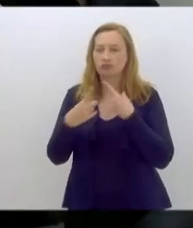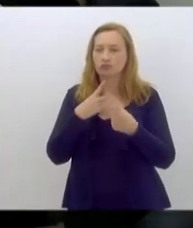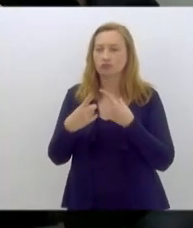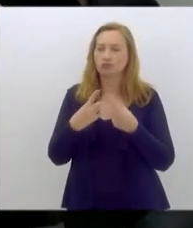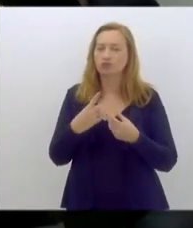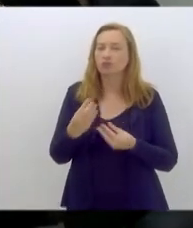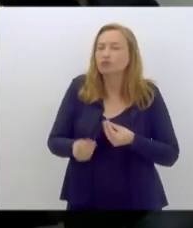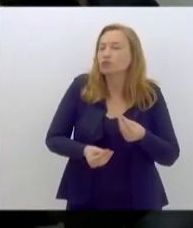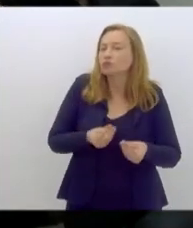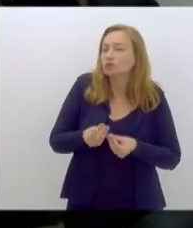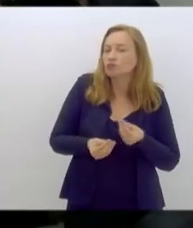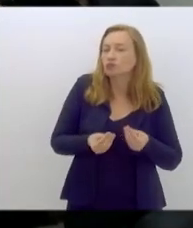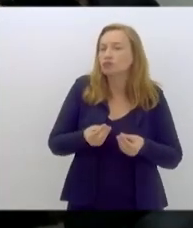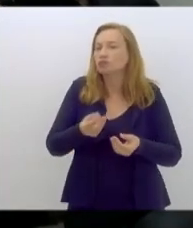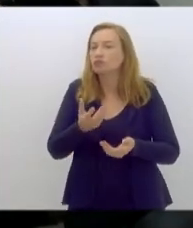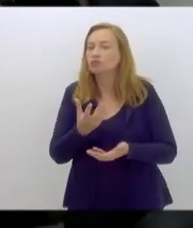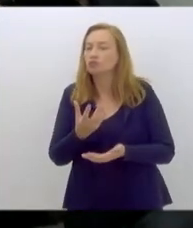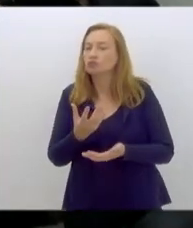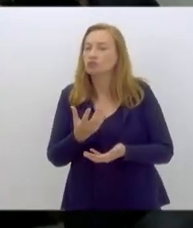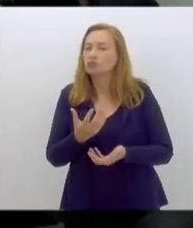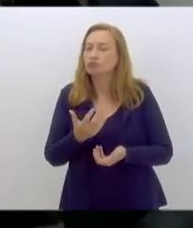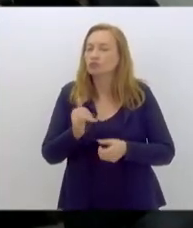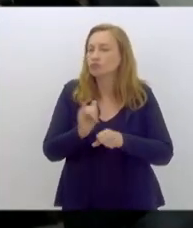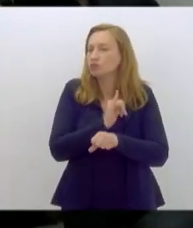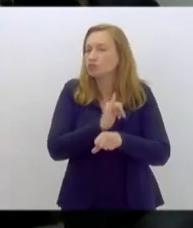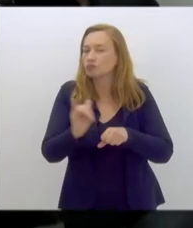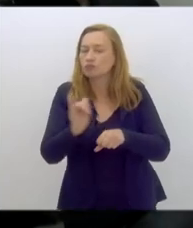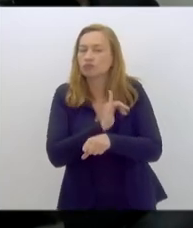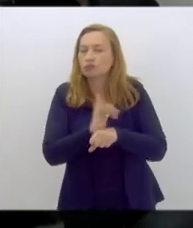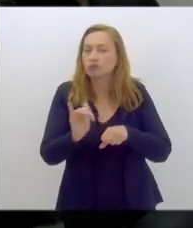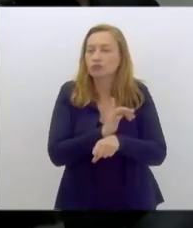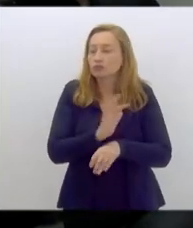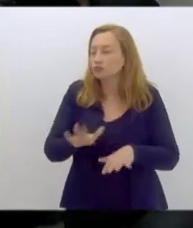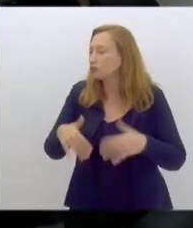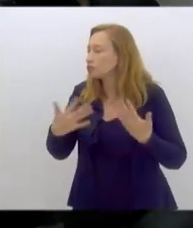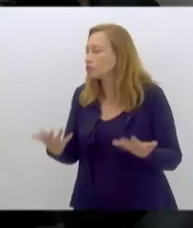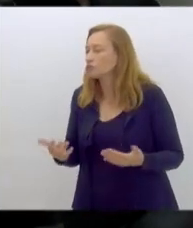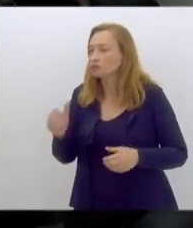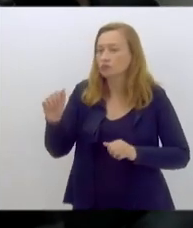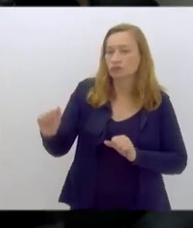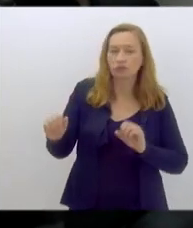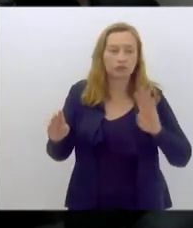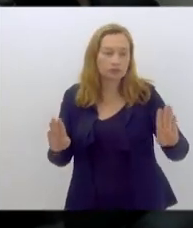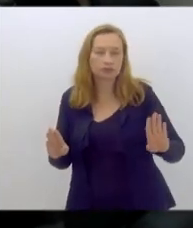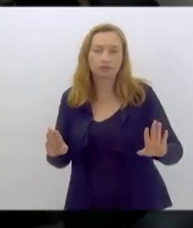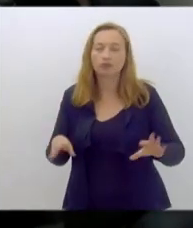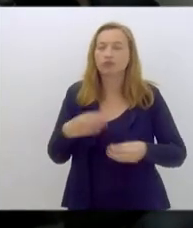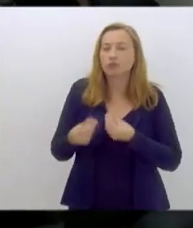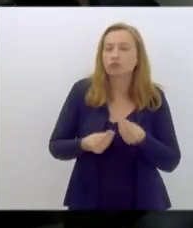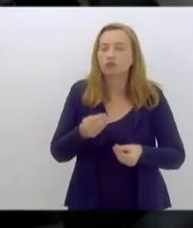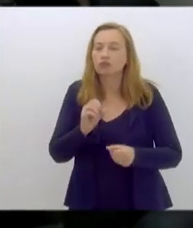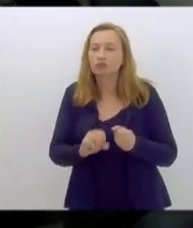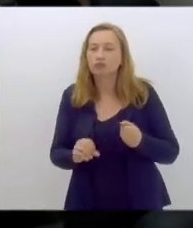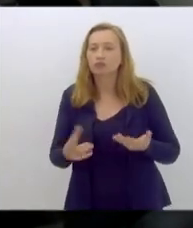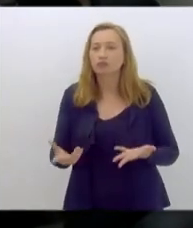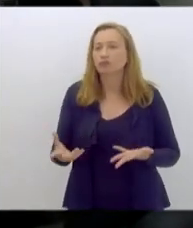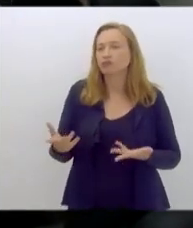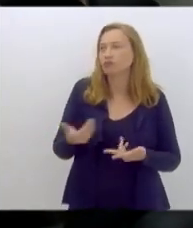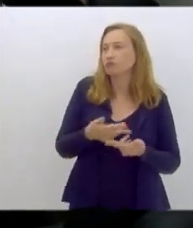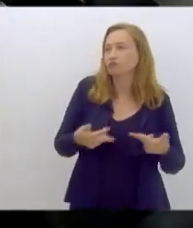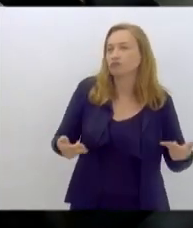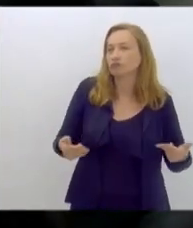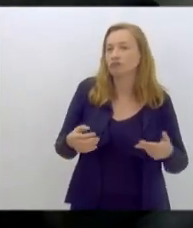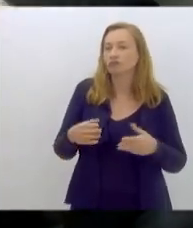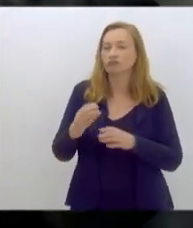que forma se adotar se é melhor uma forma ou outra como fazer por exemplo eu já escutei diversos